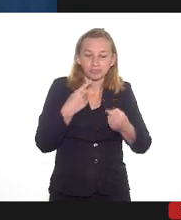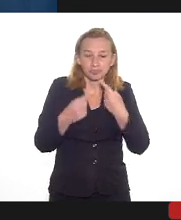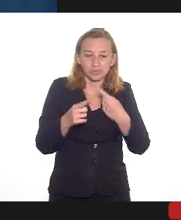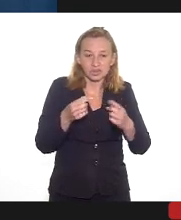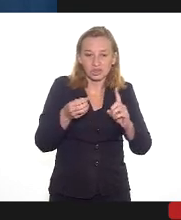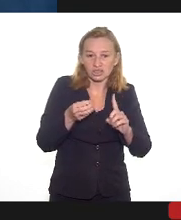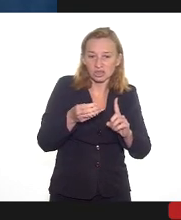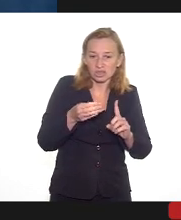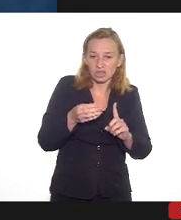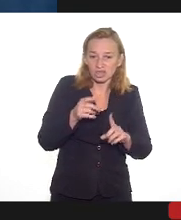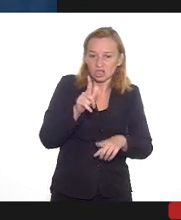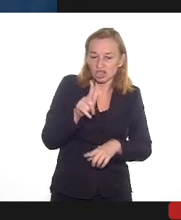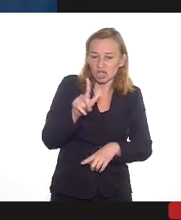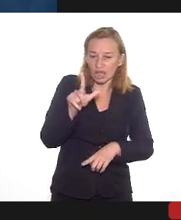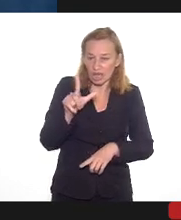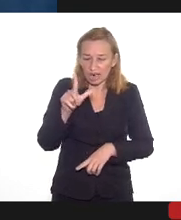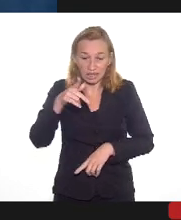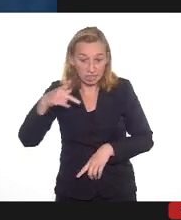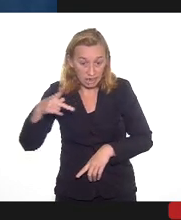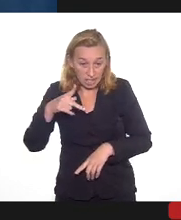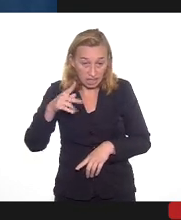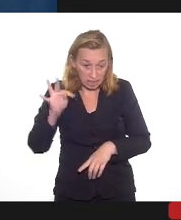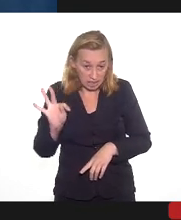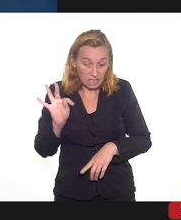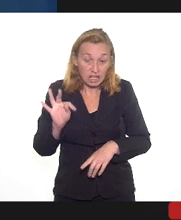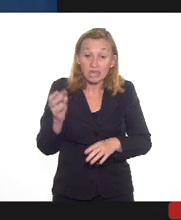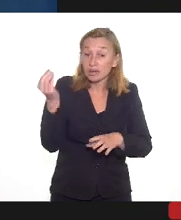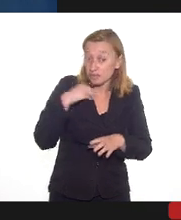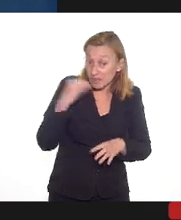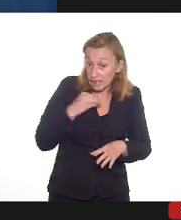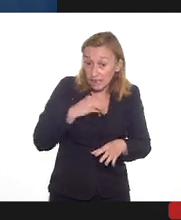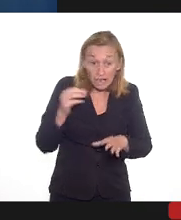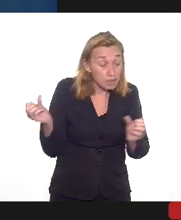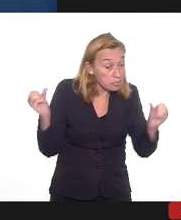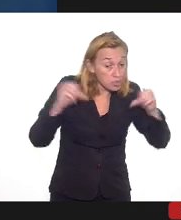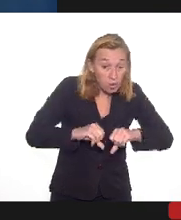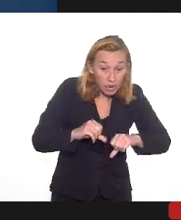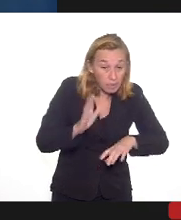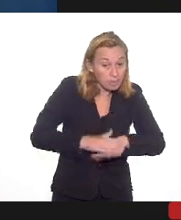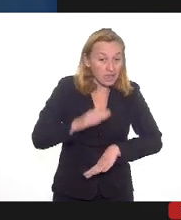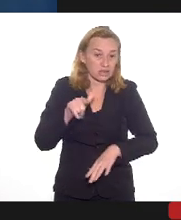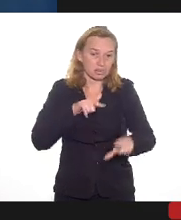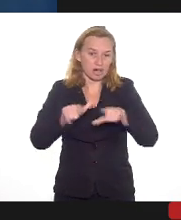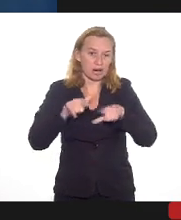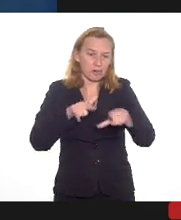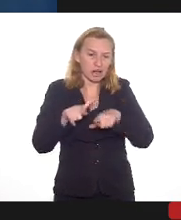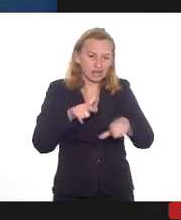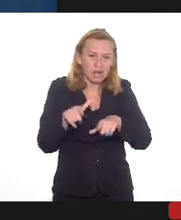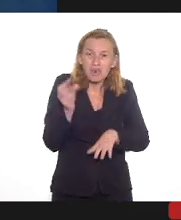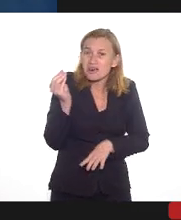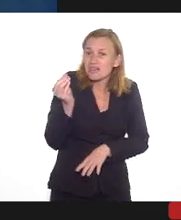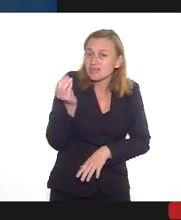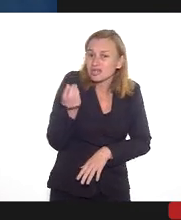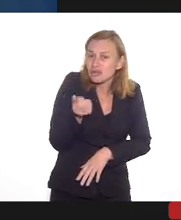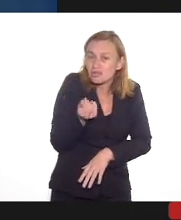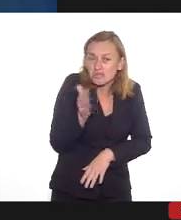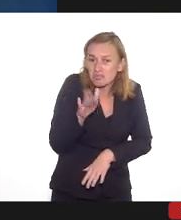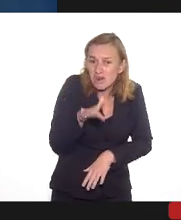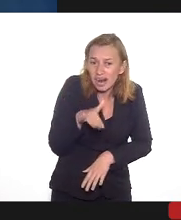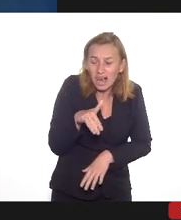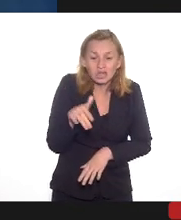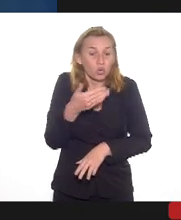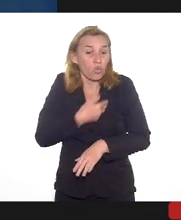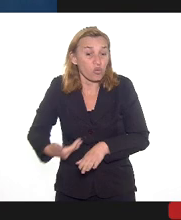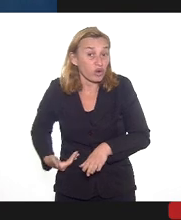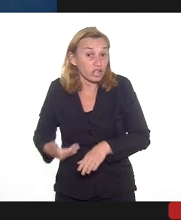também enfraquece o nosso fundo de previdência e precariza mais o trabalho, porque está muito barato para o governo do